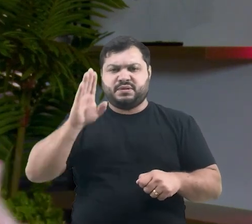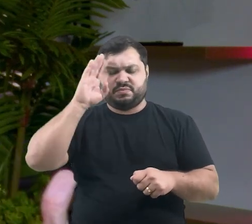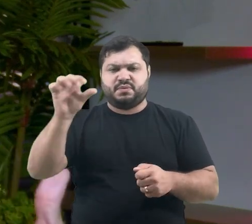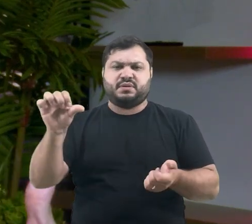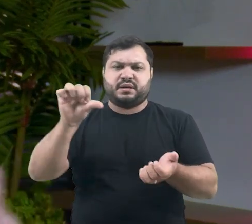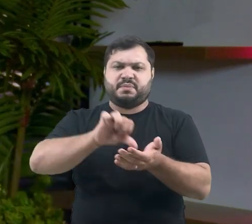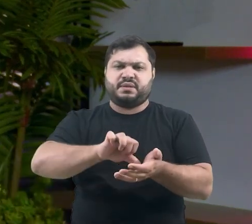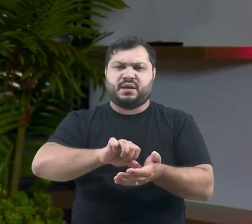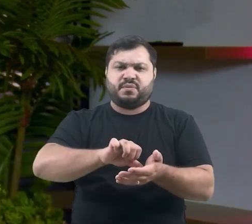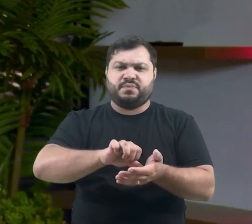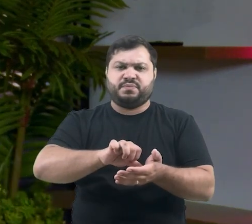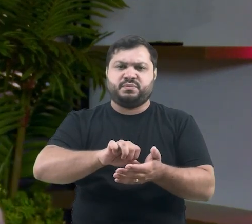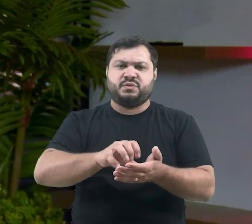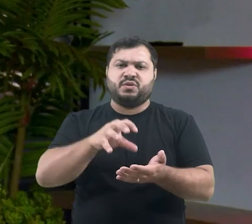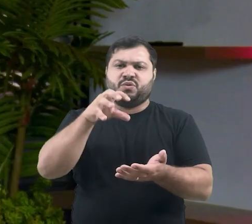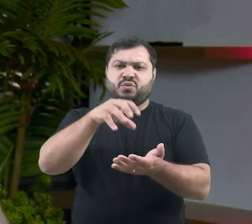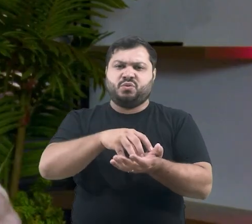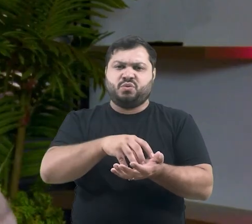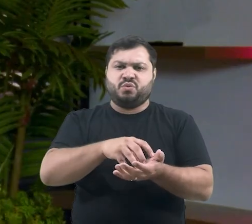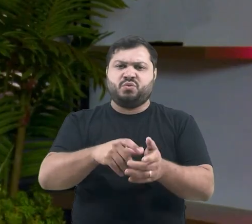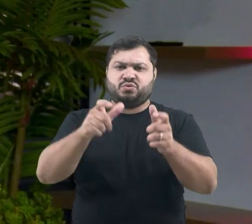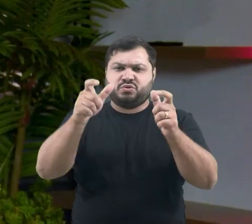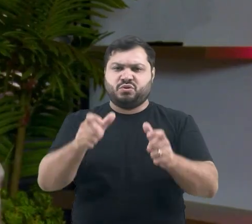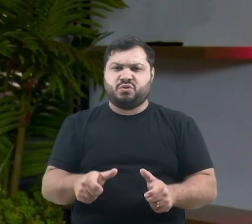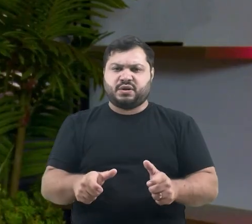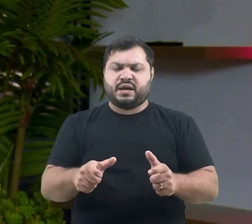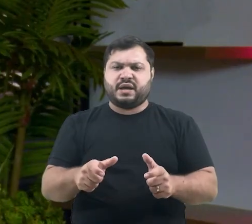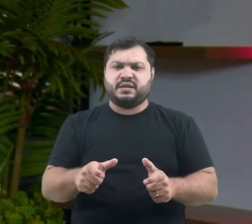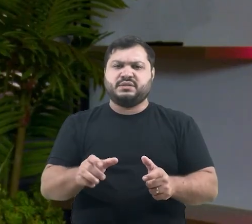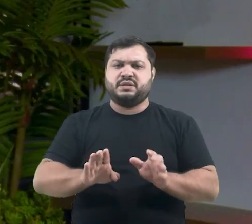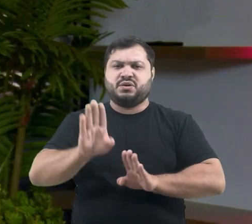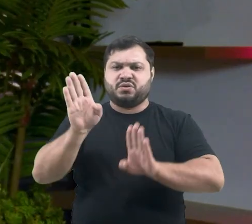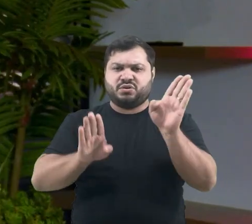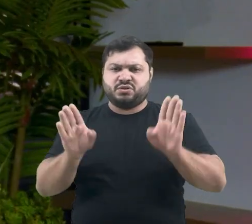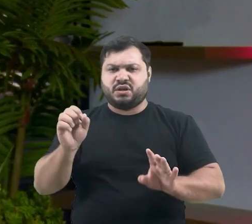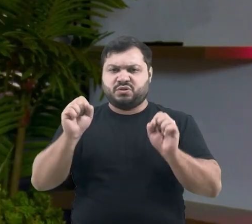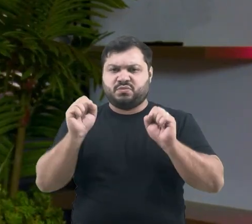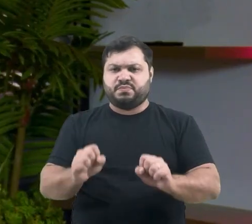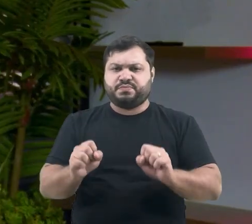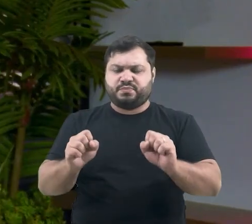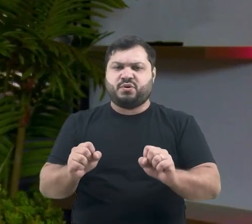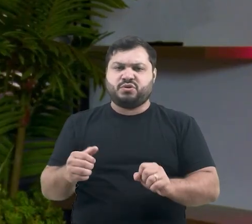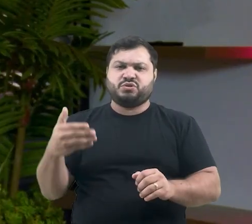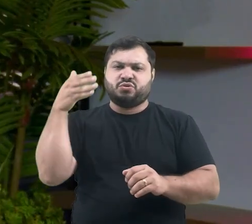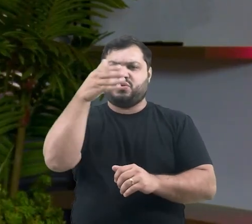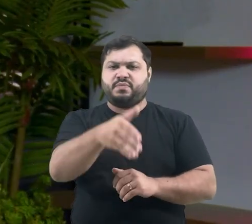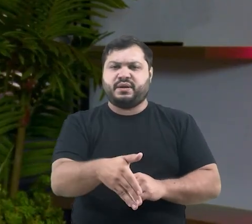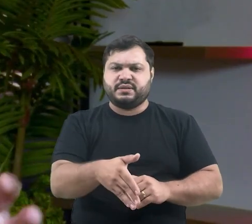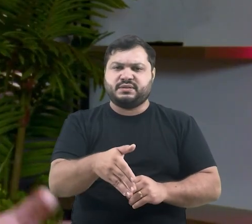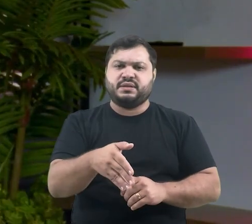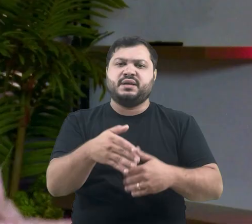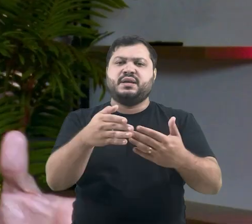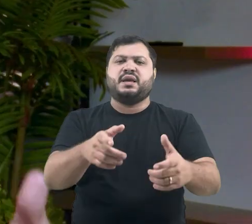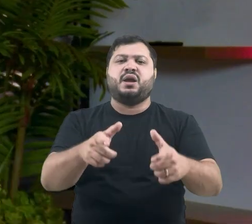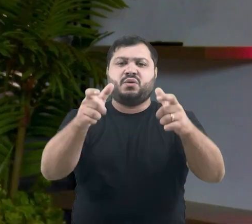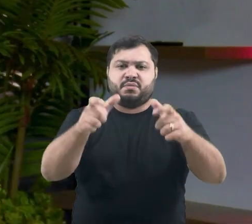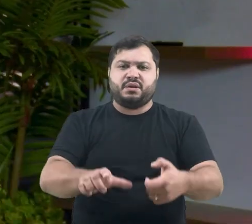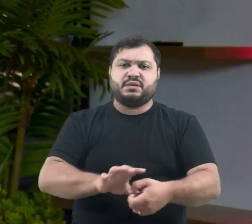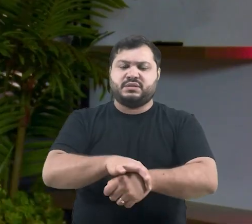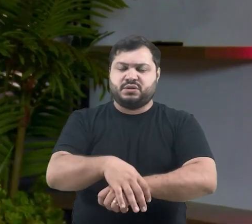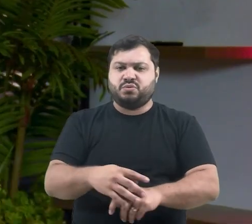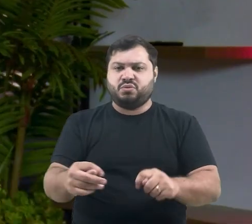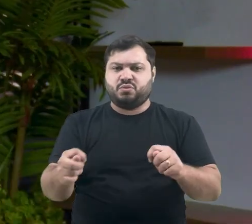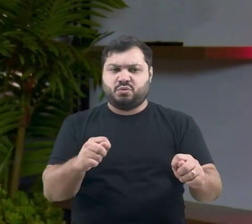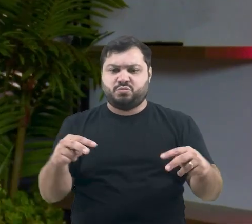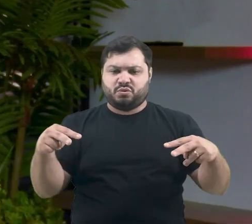sobretudo nas capitais, núcleos locais em que o candidato vai poder comparecer e dali, em um ambiente